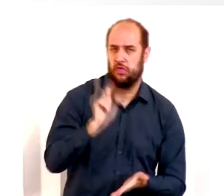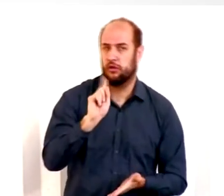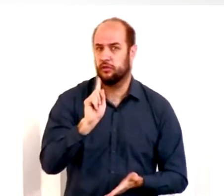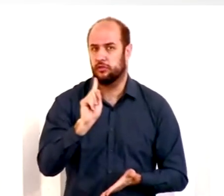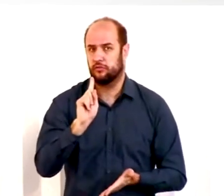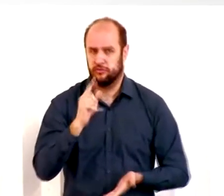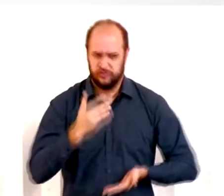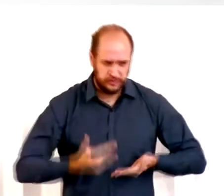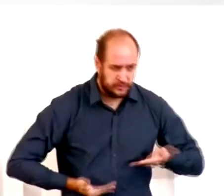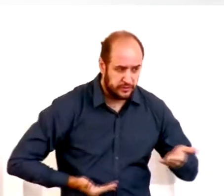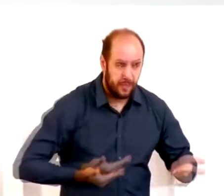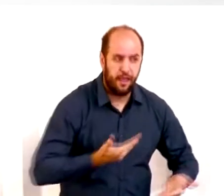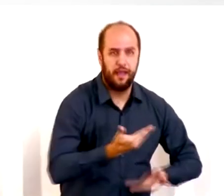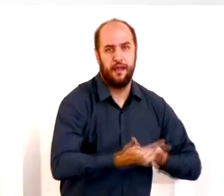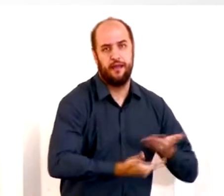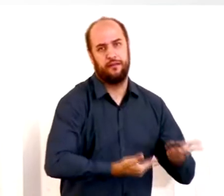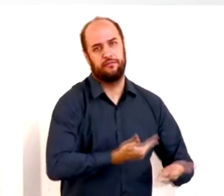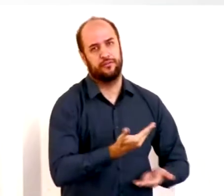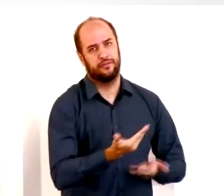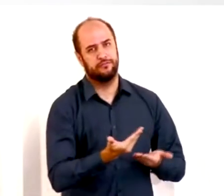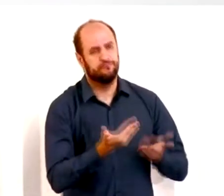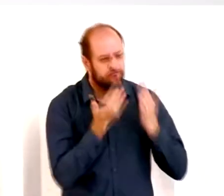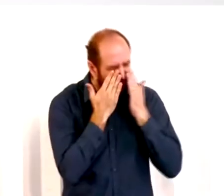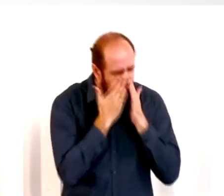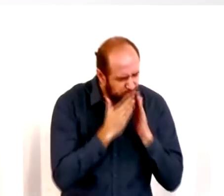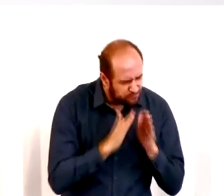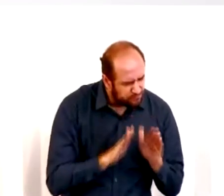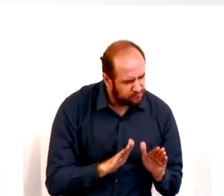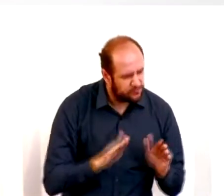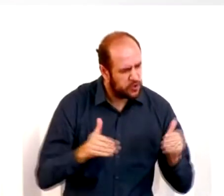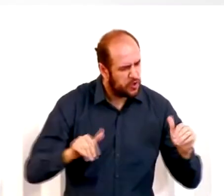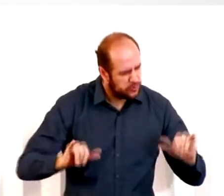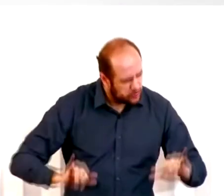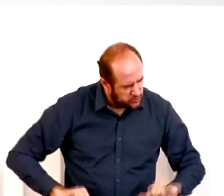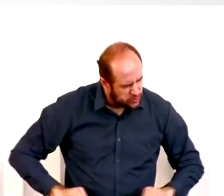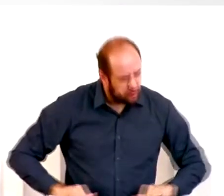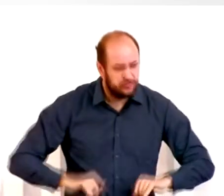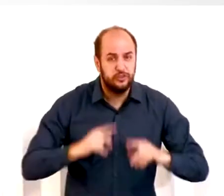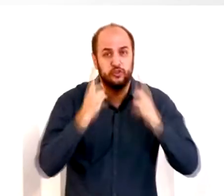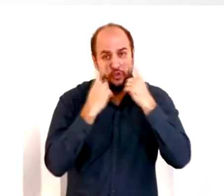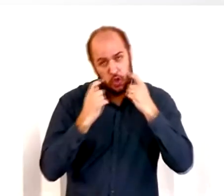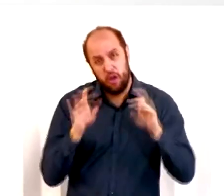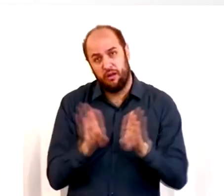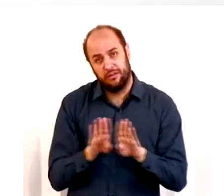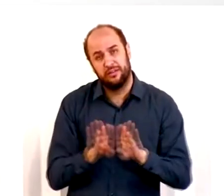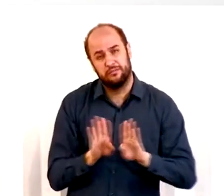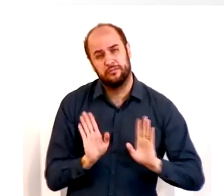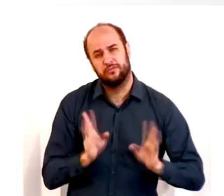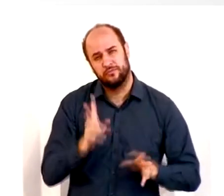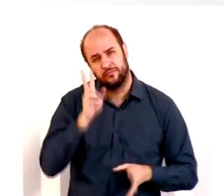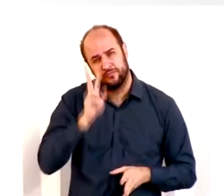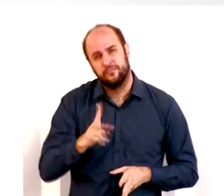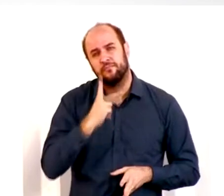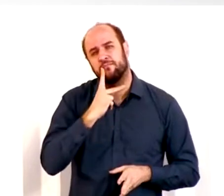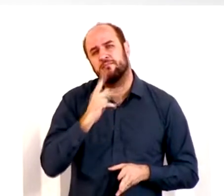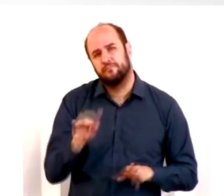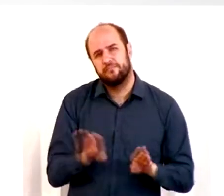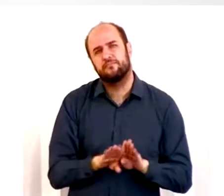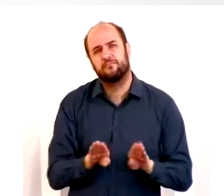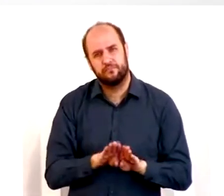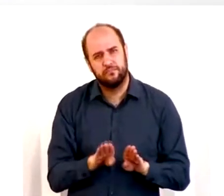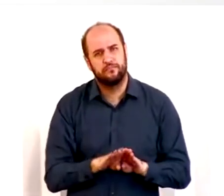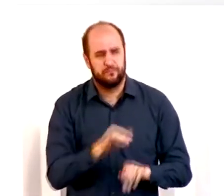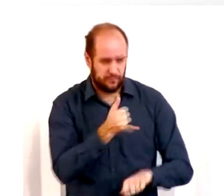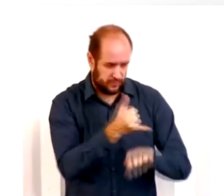é servir a casa, com humildade, com sofrimento, com choro muitas vezes, como eu tenho visto muitos pais liderando